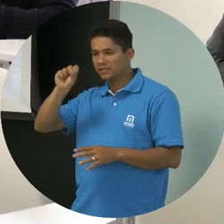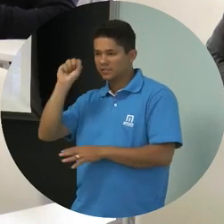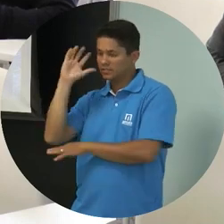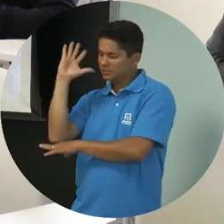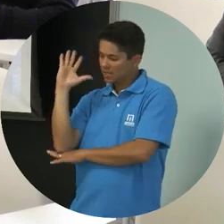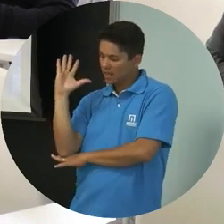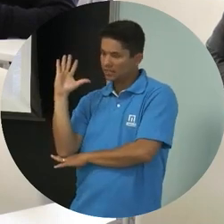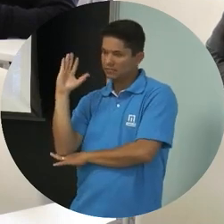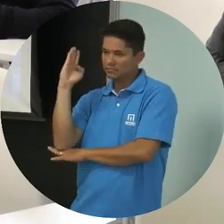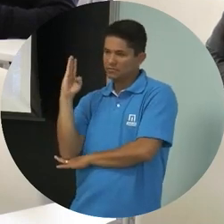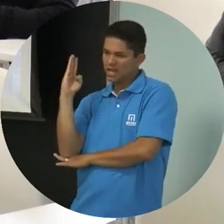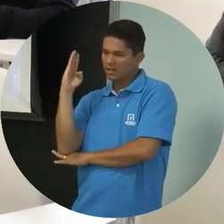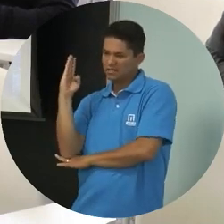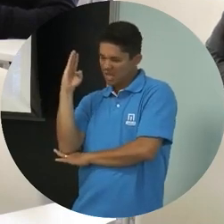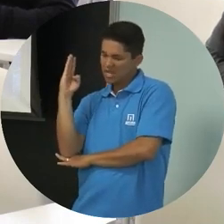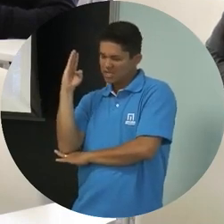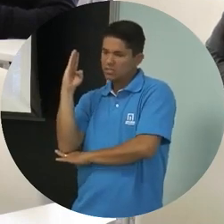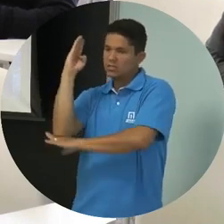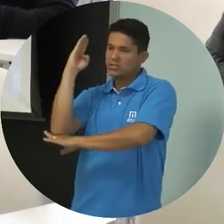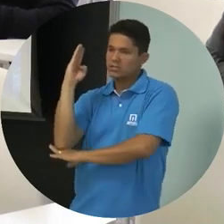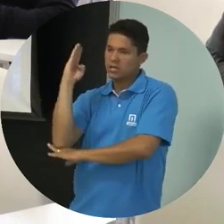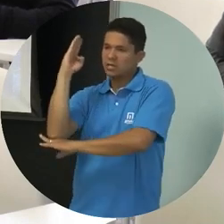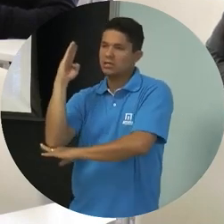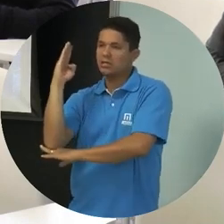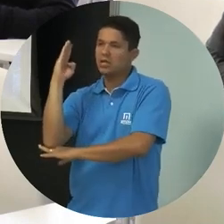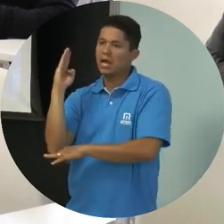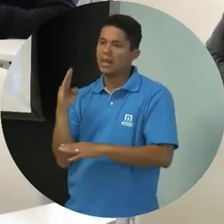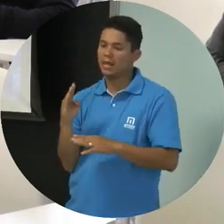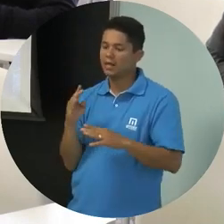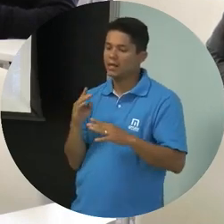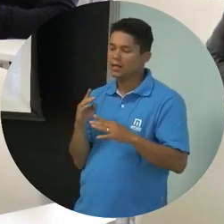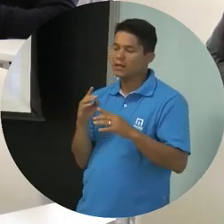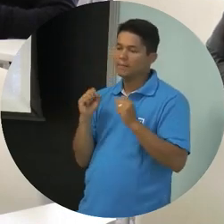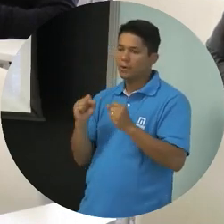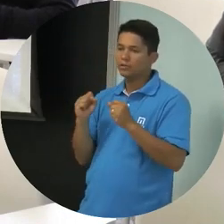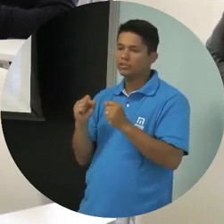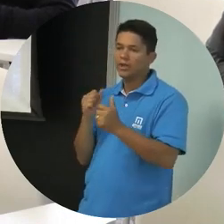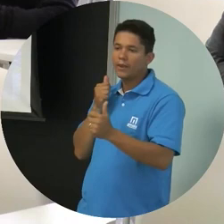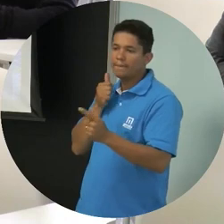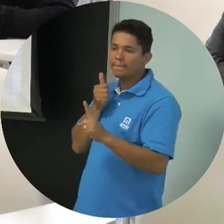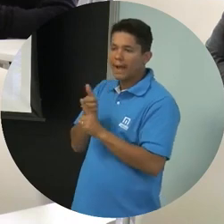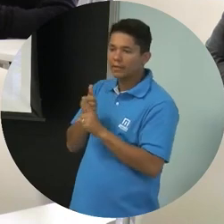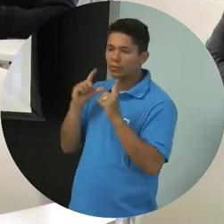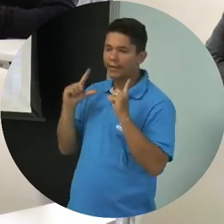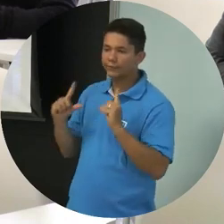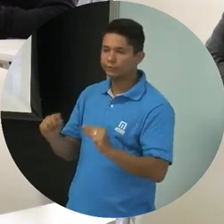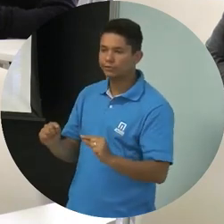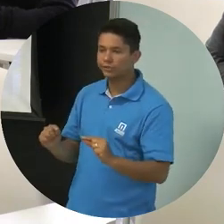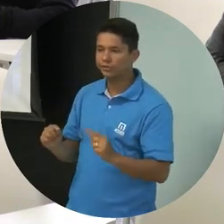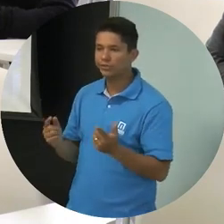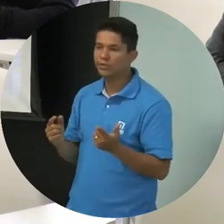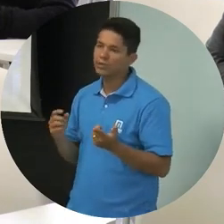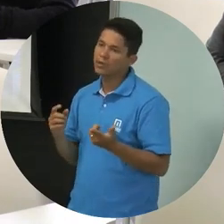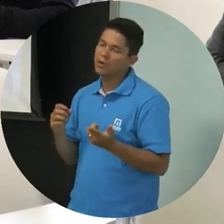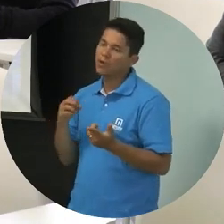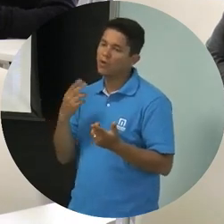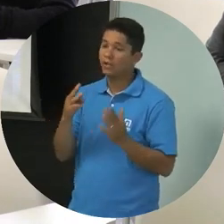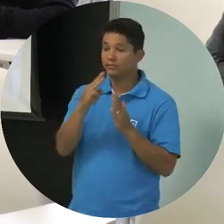em reduzir o impacto para as fundações existentes, e os métodos tradicionais perdiam um pouco dessa